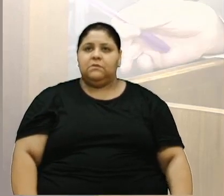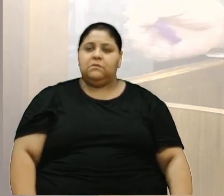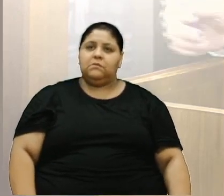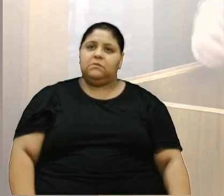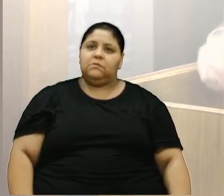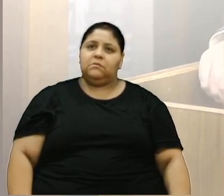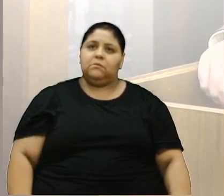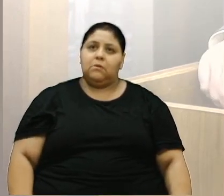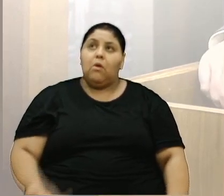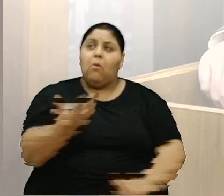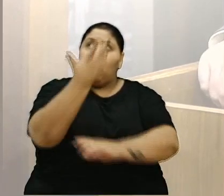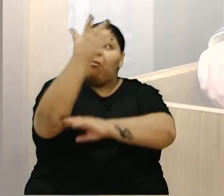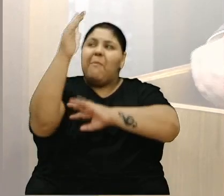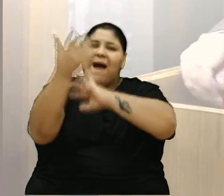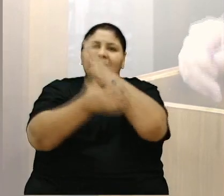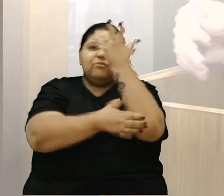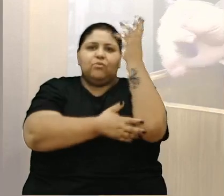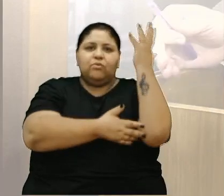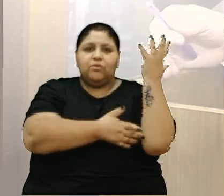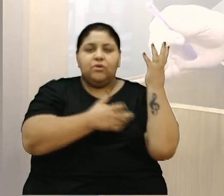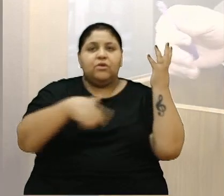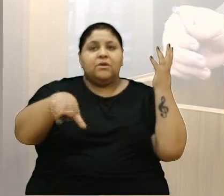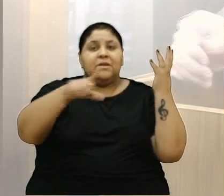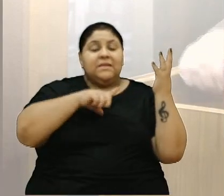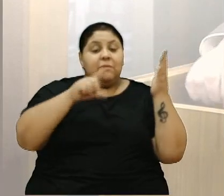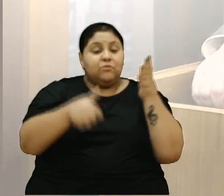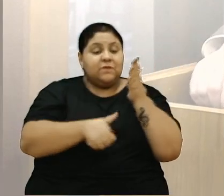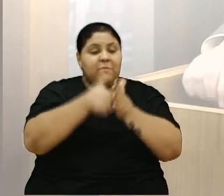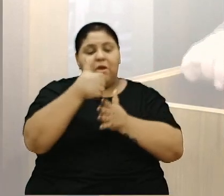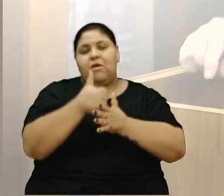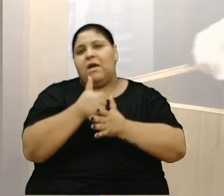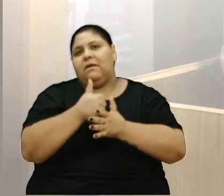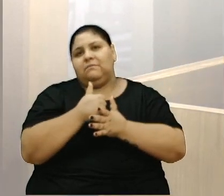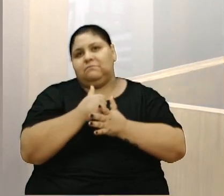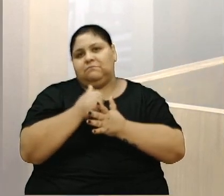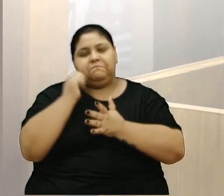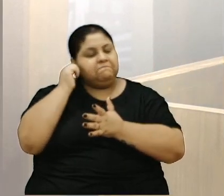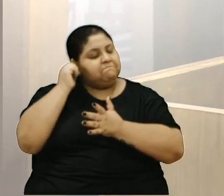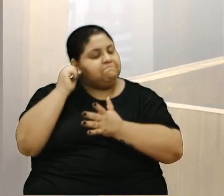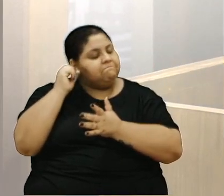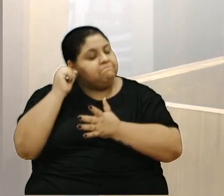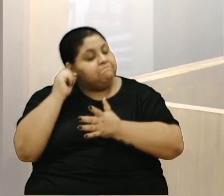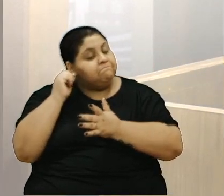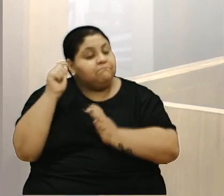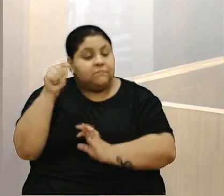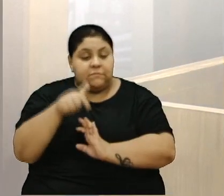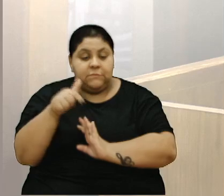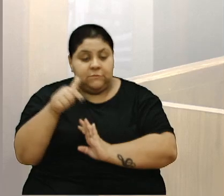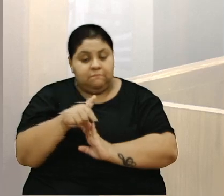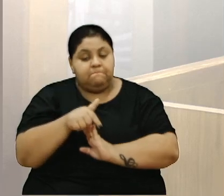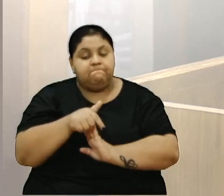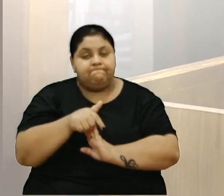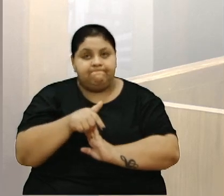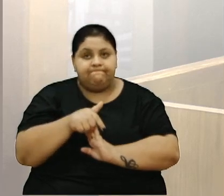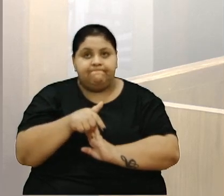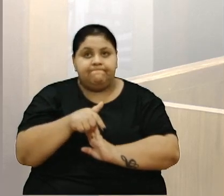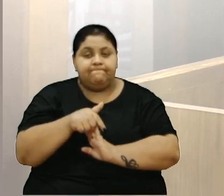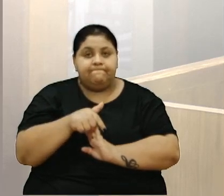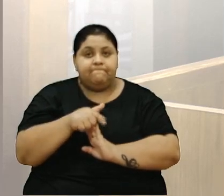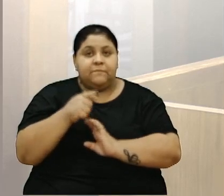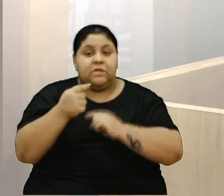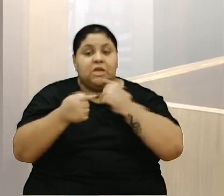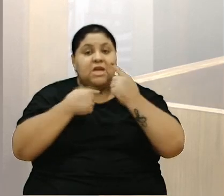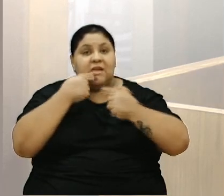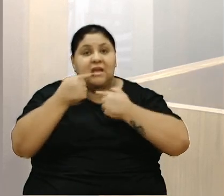O mato, nós temos que melhorar. E aqui cabe uma crítica